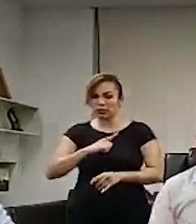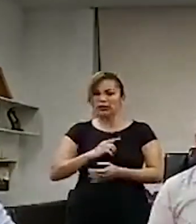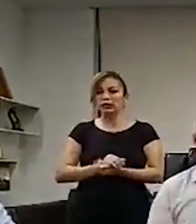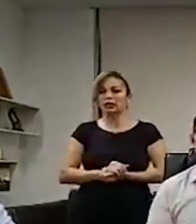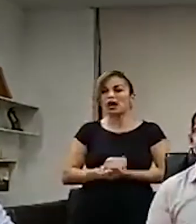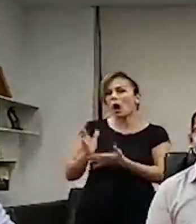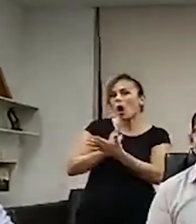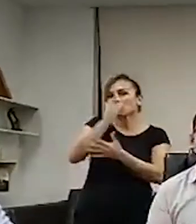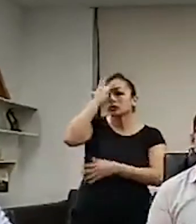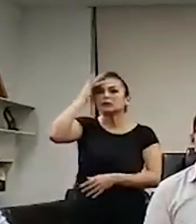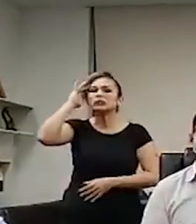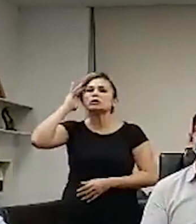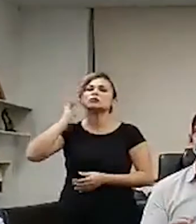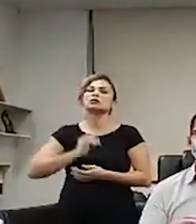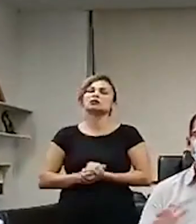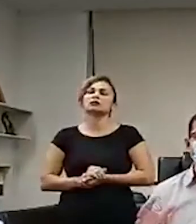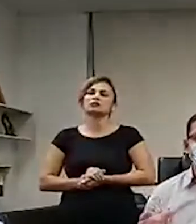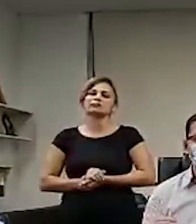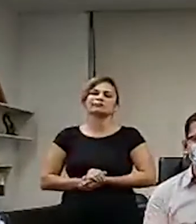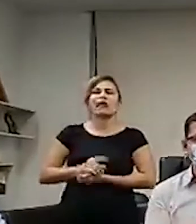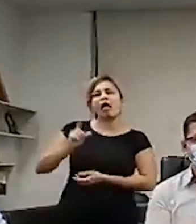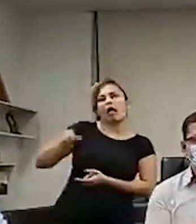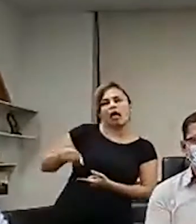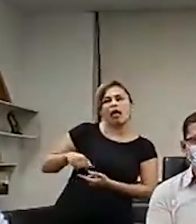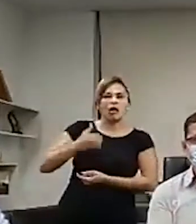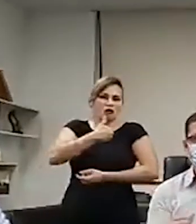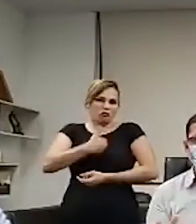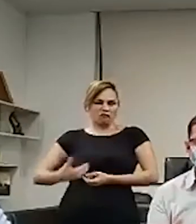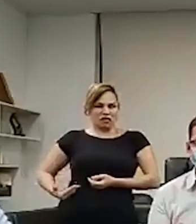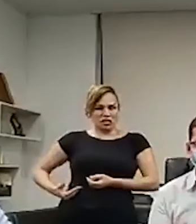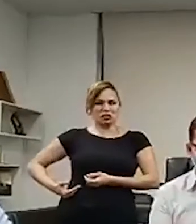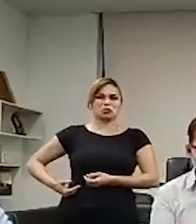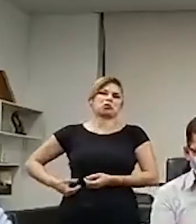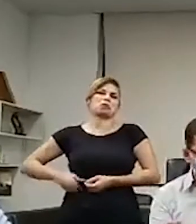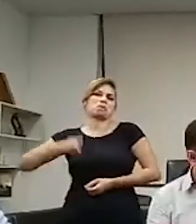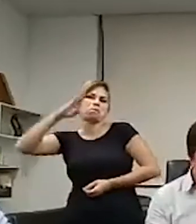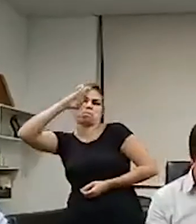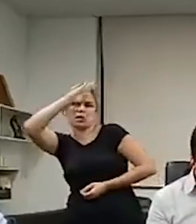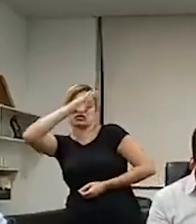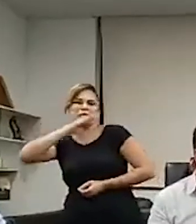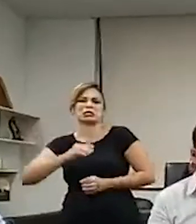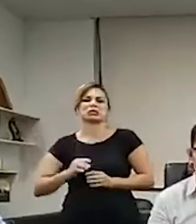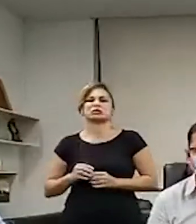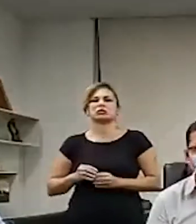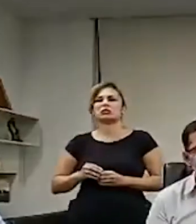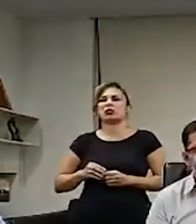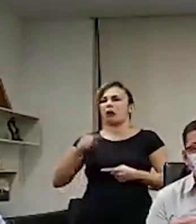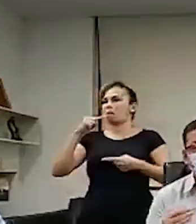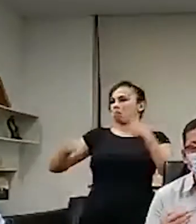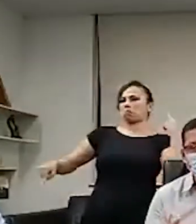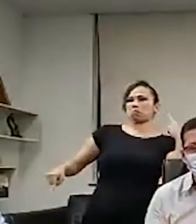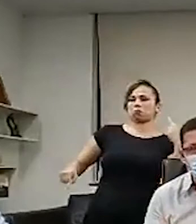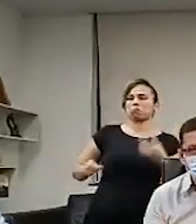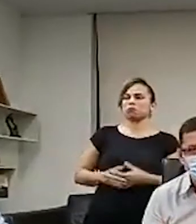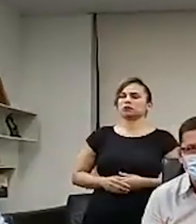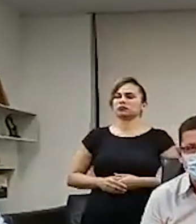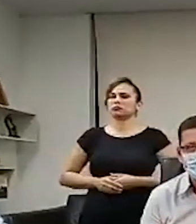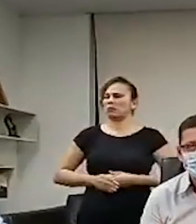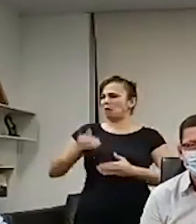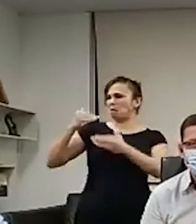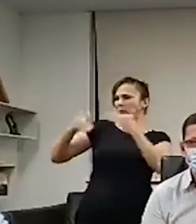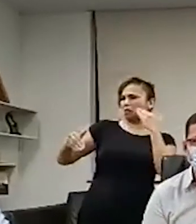governador e o presidente se separaram, quebrou, né, o relacionamento. Não tem nada